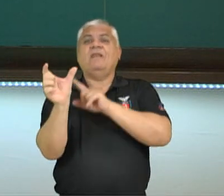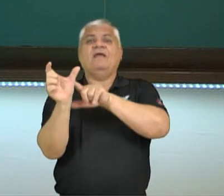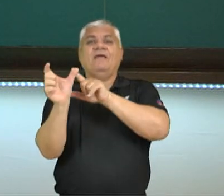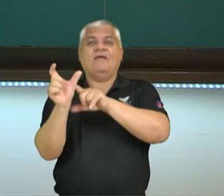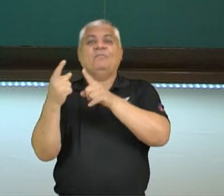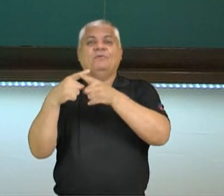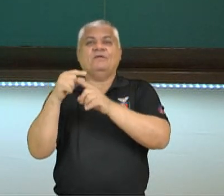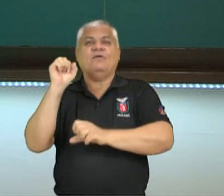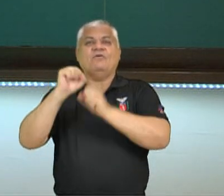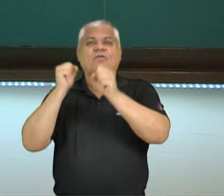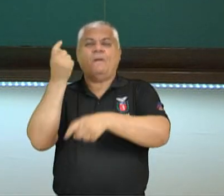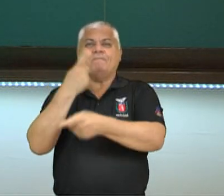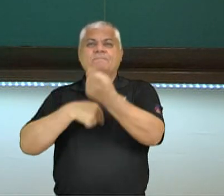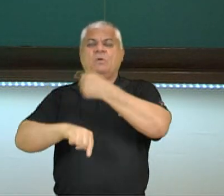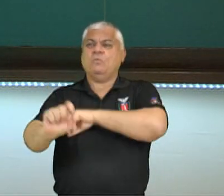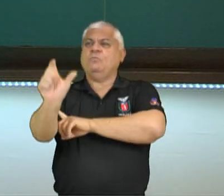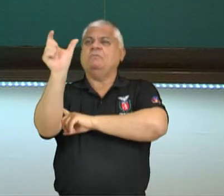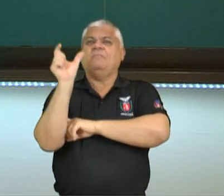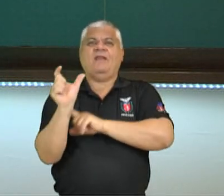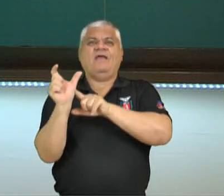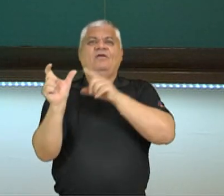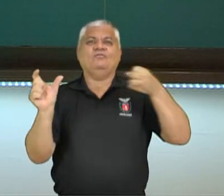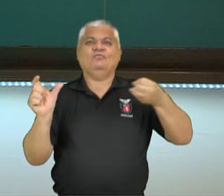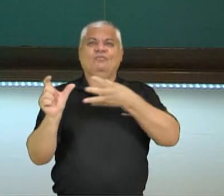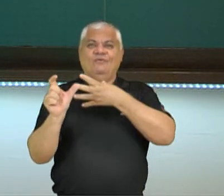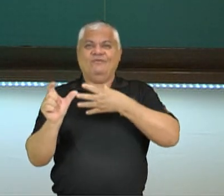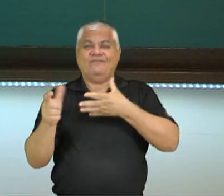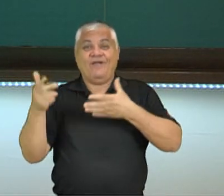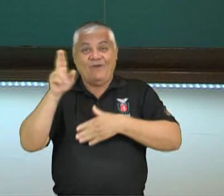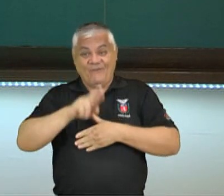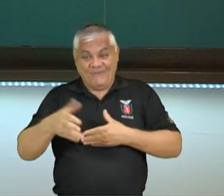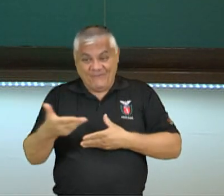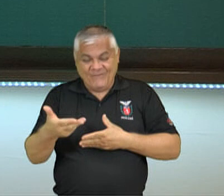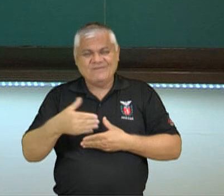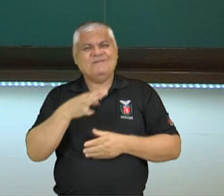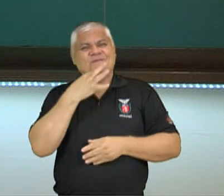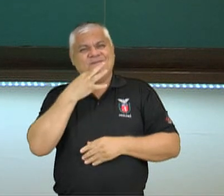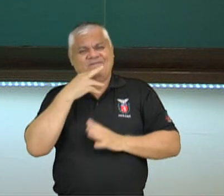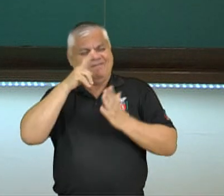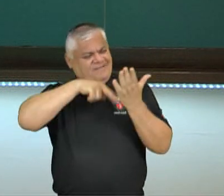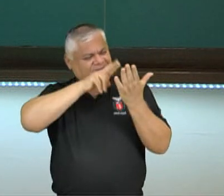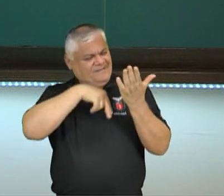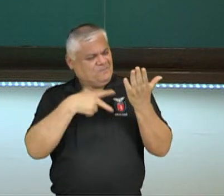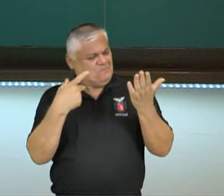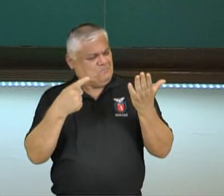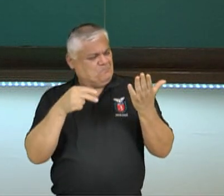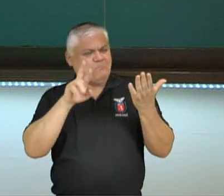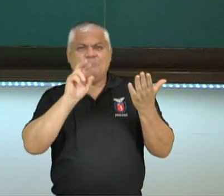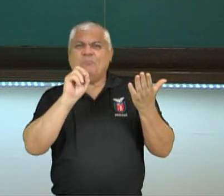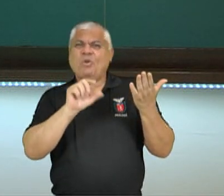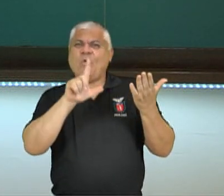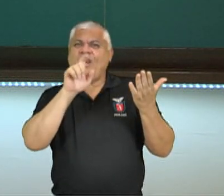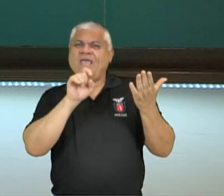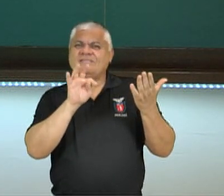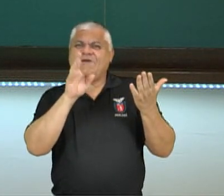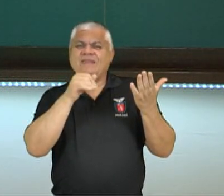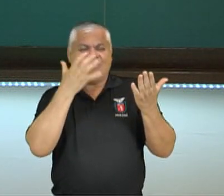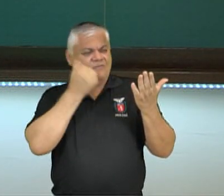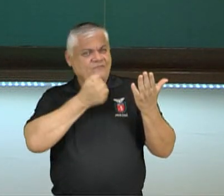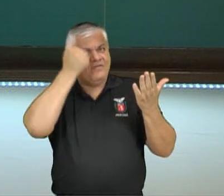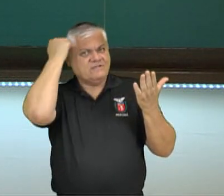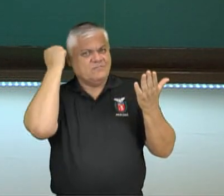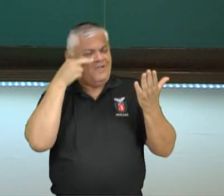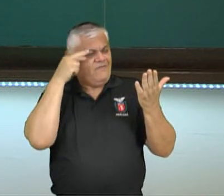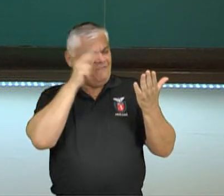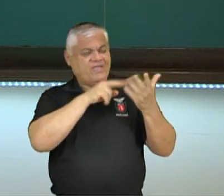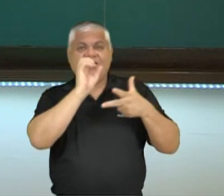Industrial e muito utilizada nos dias de hoje. Você com certeza vai ler sobre proletariado no teu vestibular, no teu Enem,